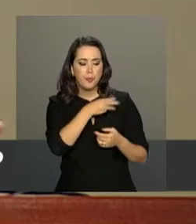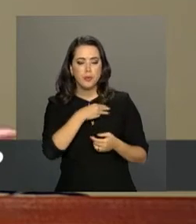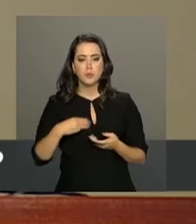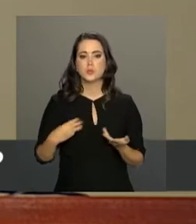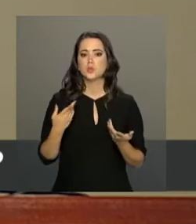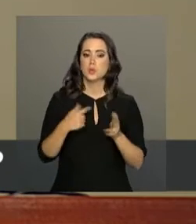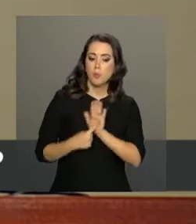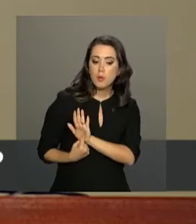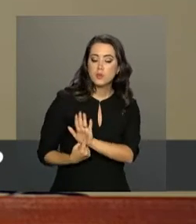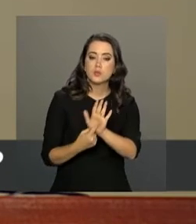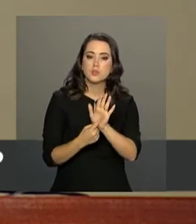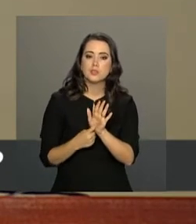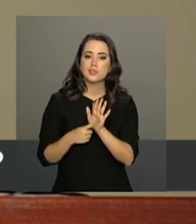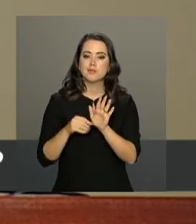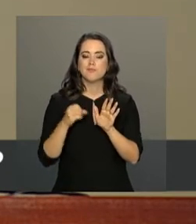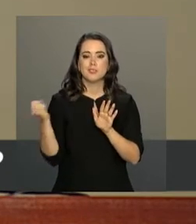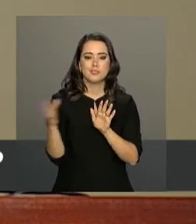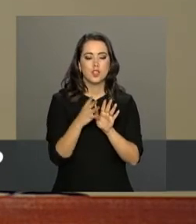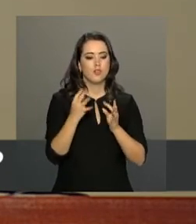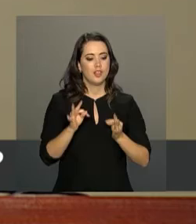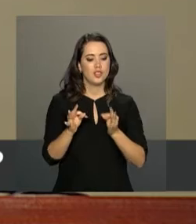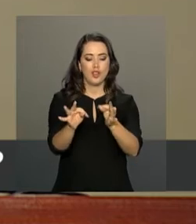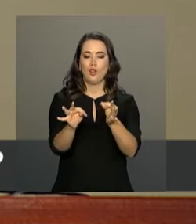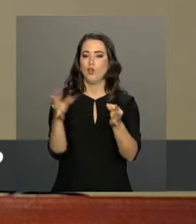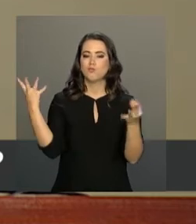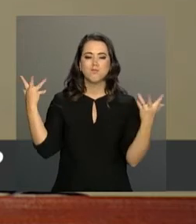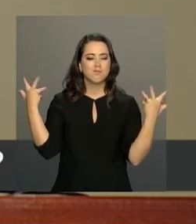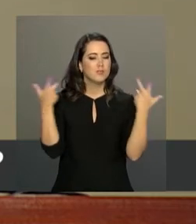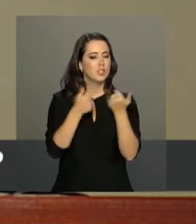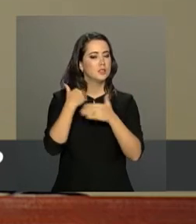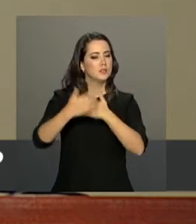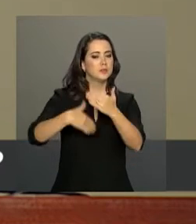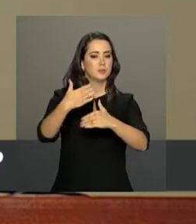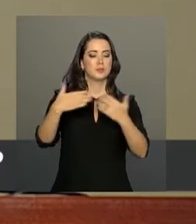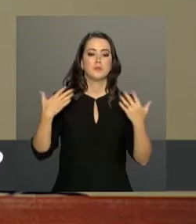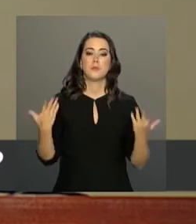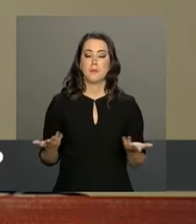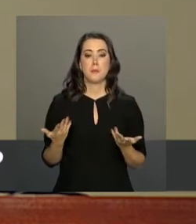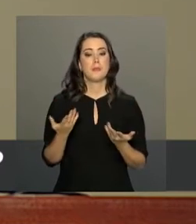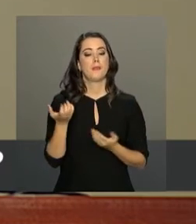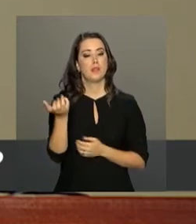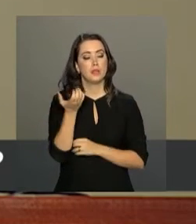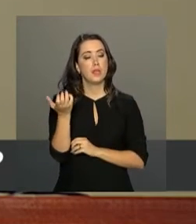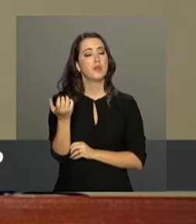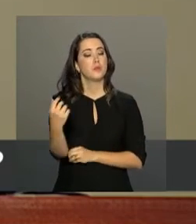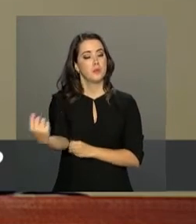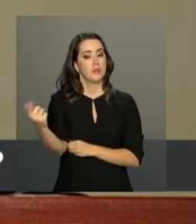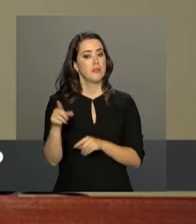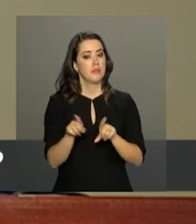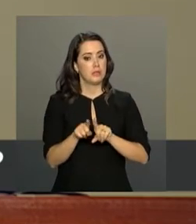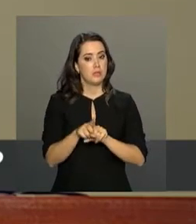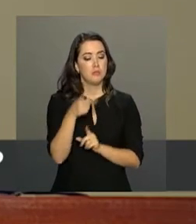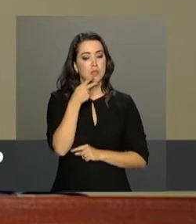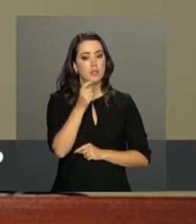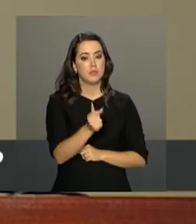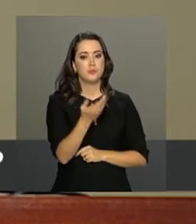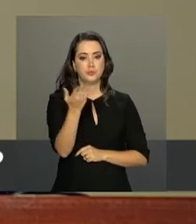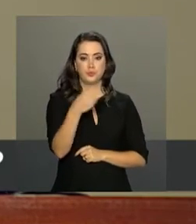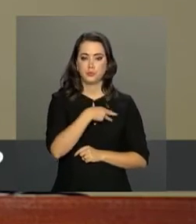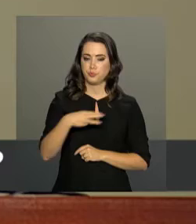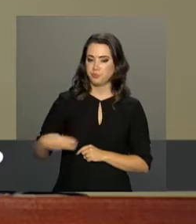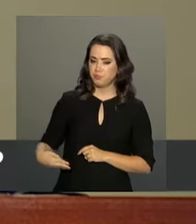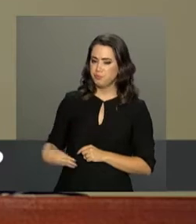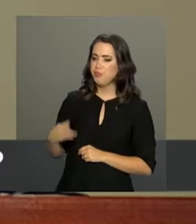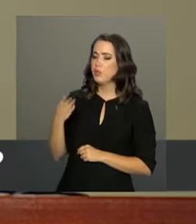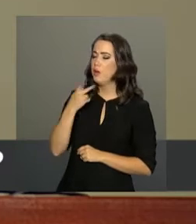tecnológica extraordinária que se deu ao longo do tempo e aliás eu quero registrar também ministro aluízio a